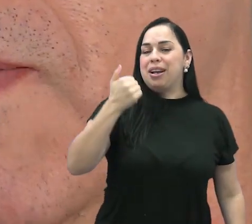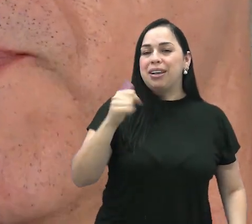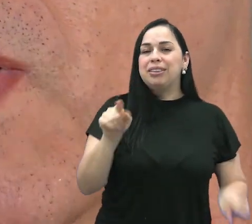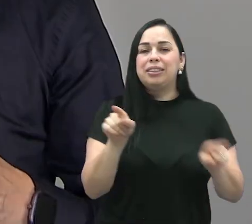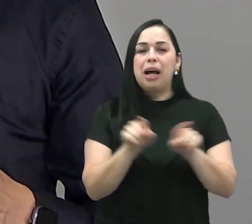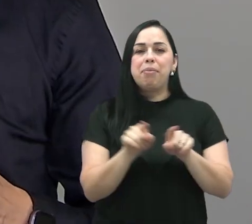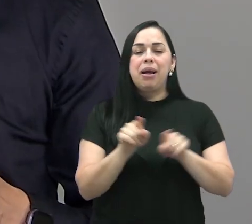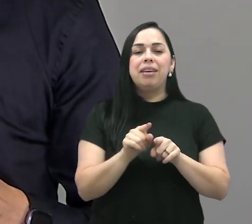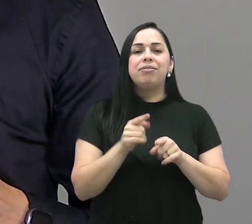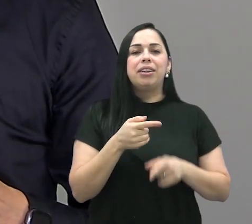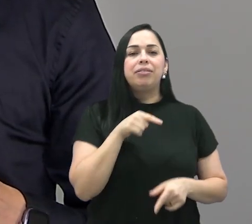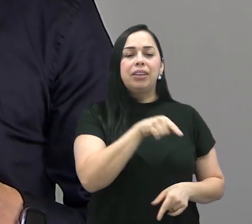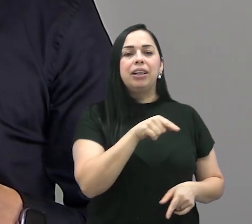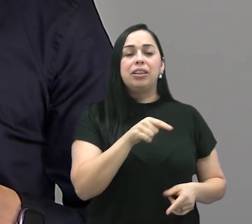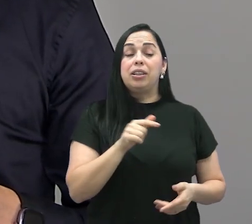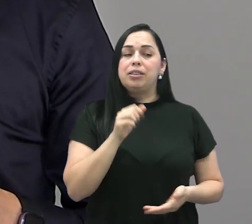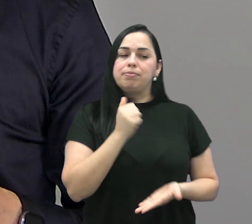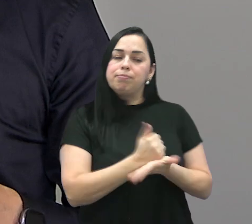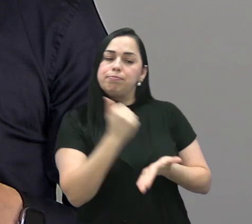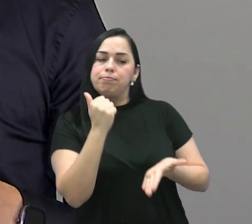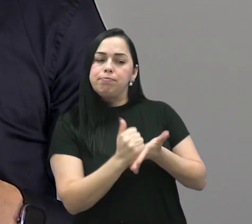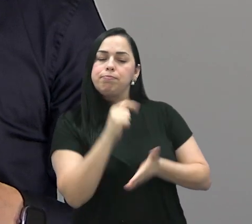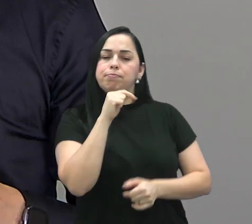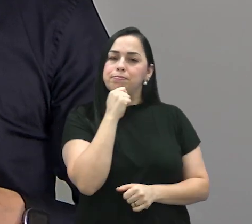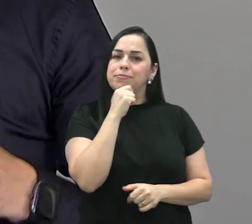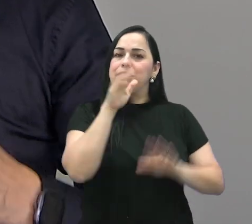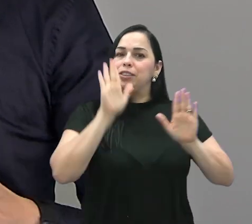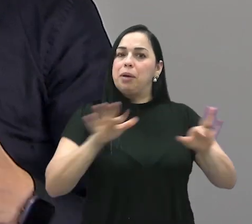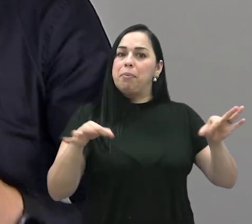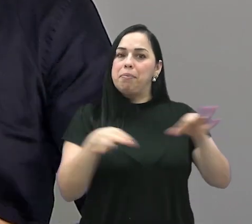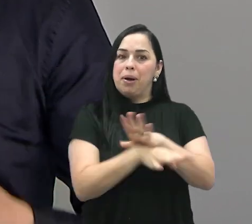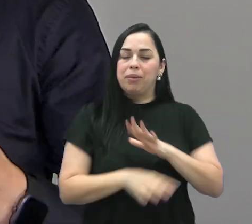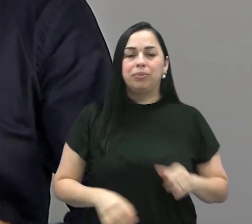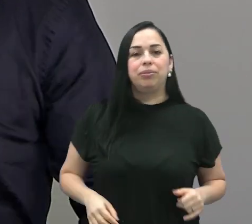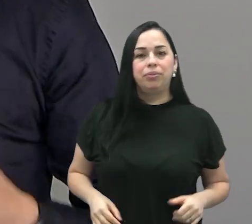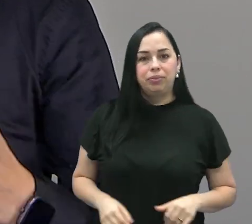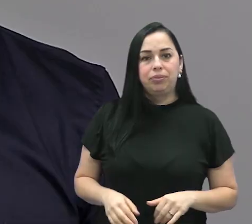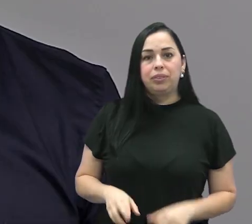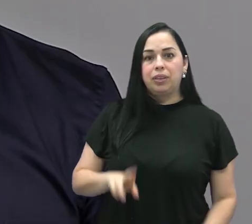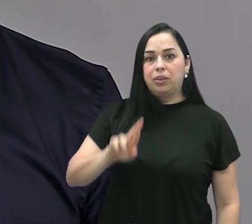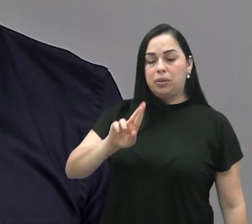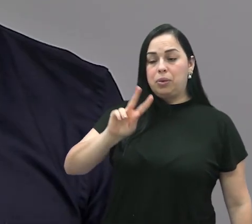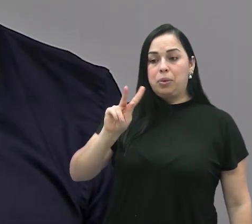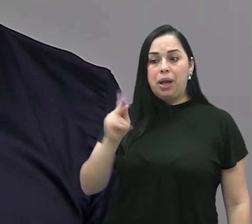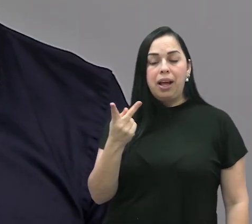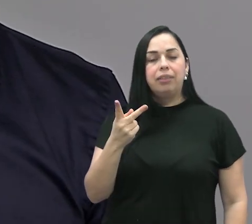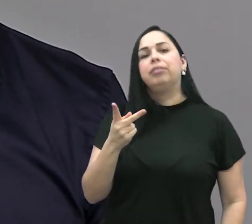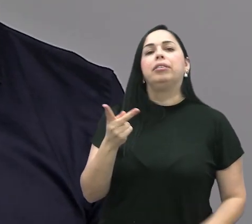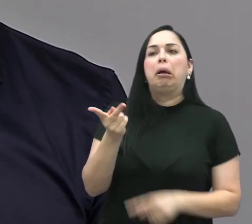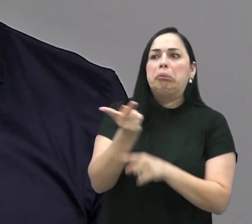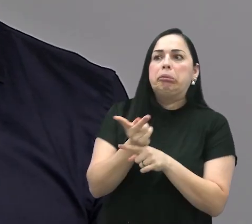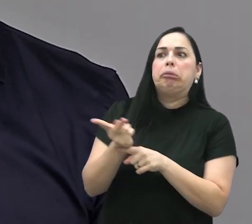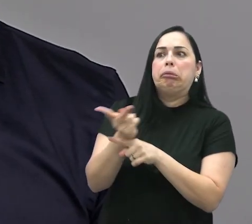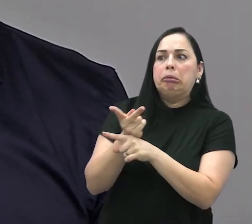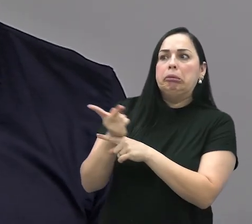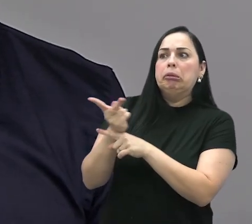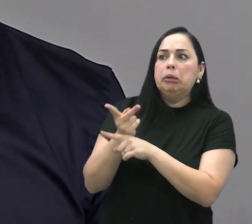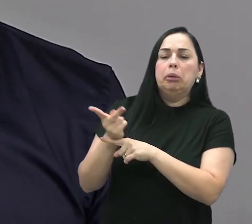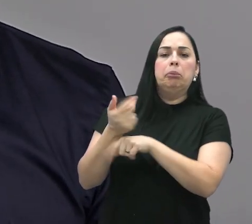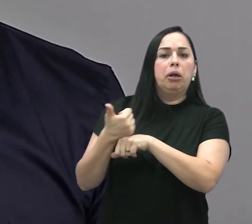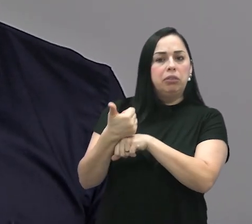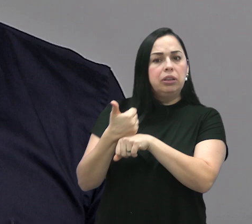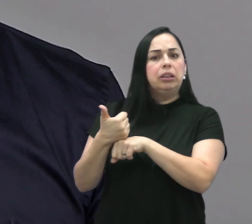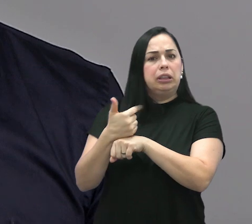de trabalho e, quem sabe, facilitar a contratação de mão de obra qualificada. Os RHs penam em fazer